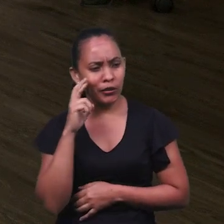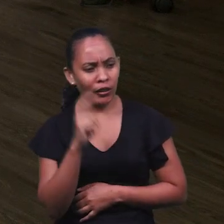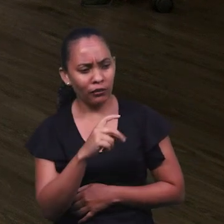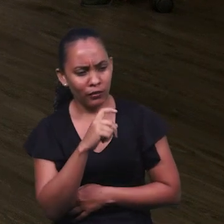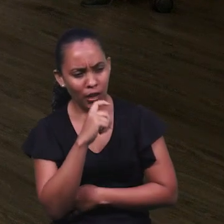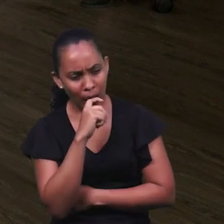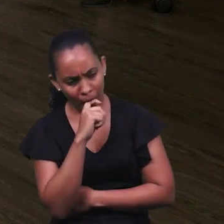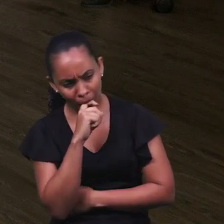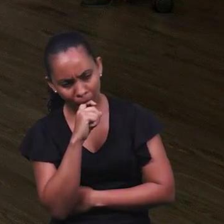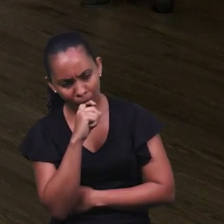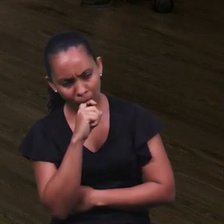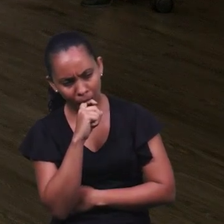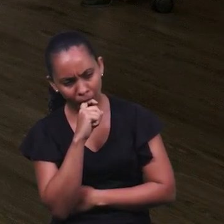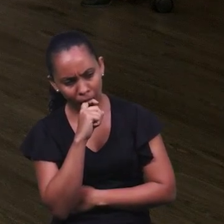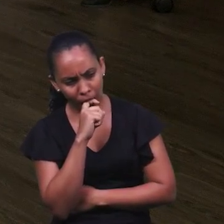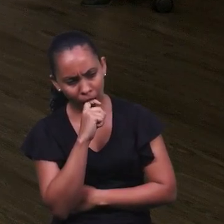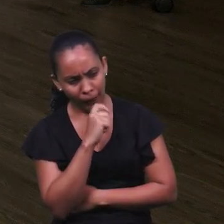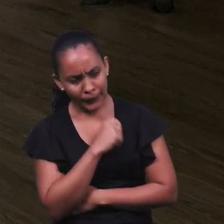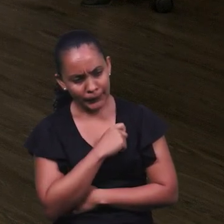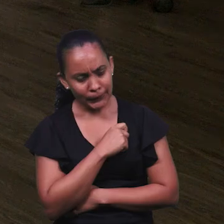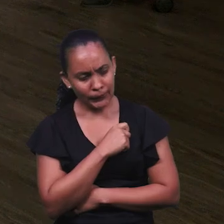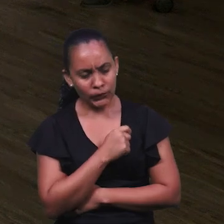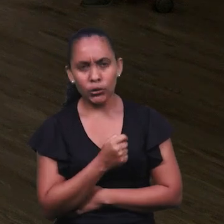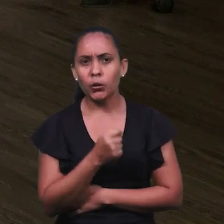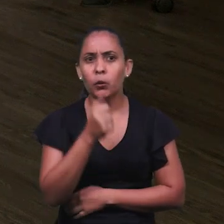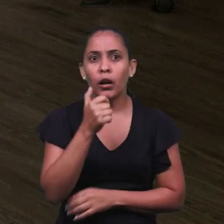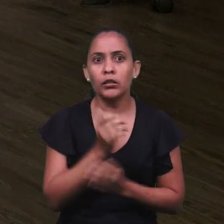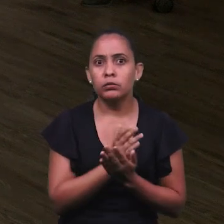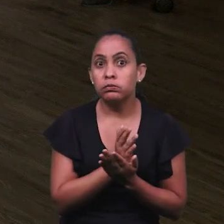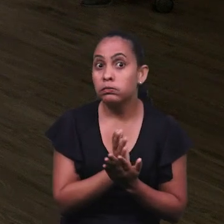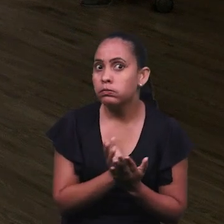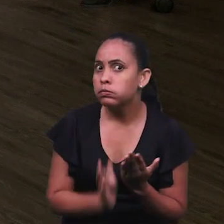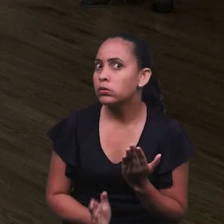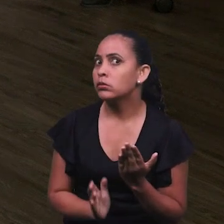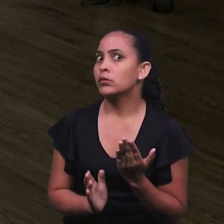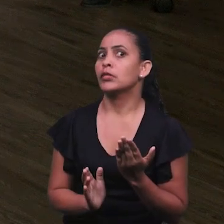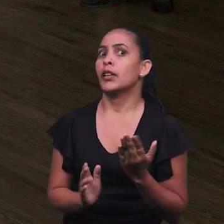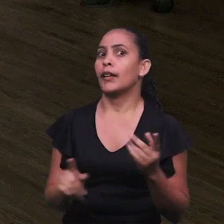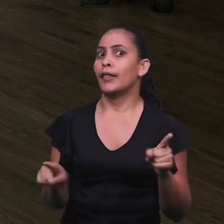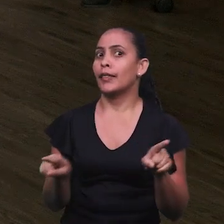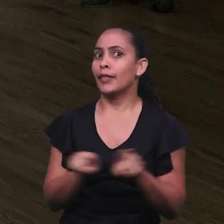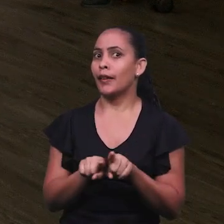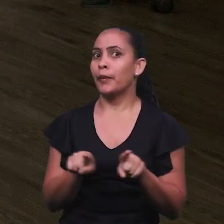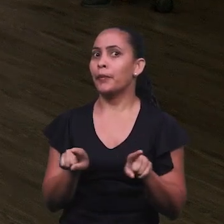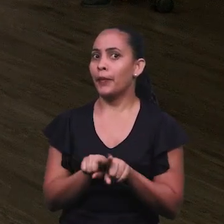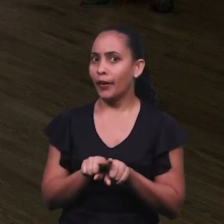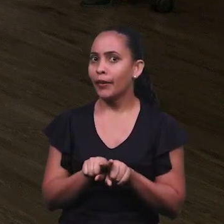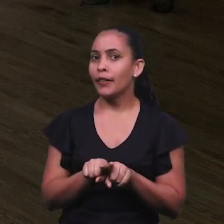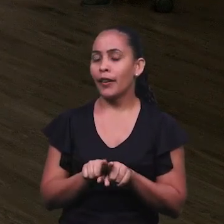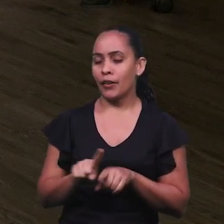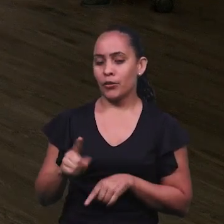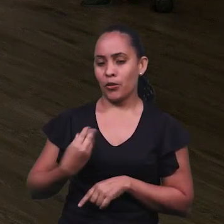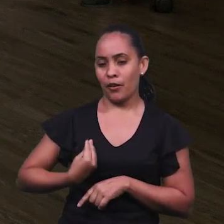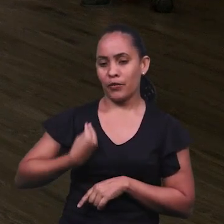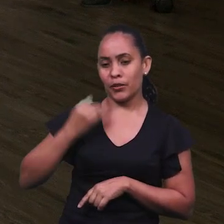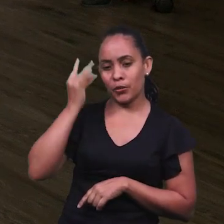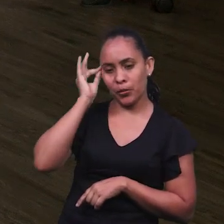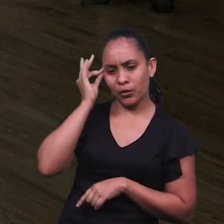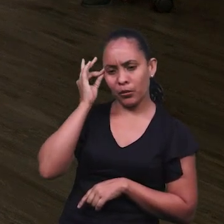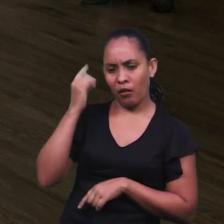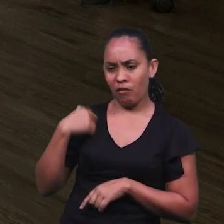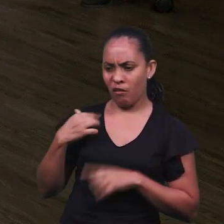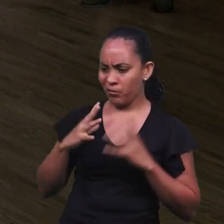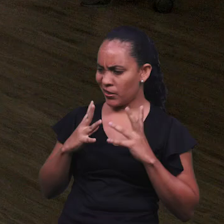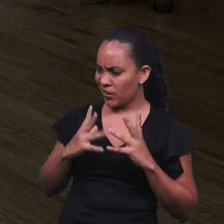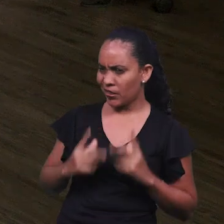ímpios, os pés dele quase vacilaram e ele colocou em questão a sua vida espiritual. Olha, não vale a pena